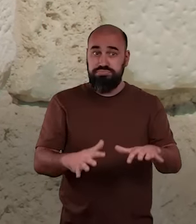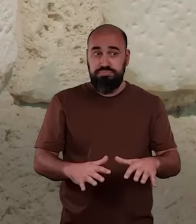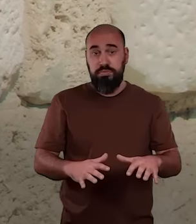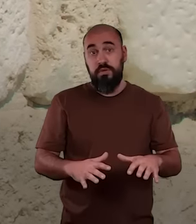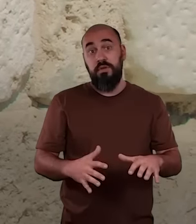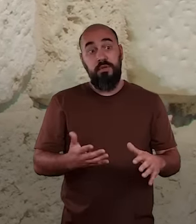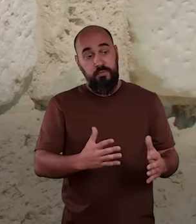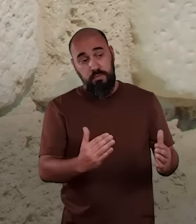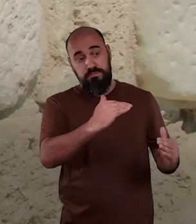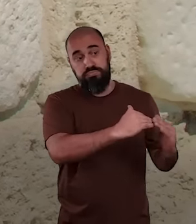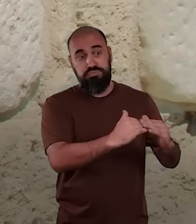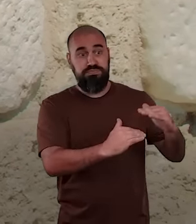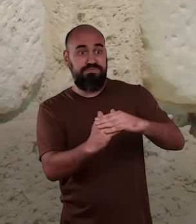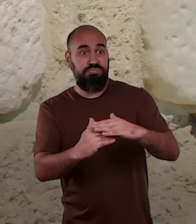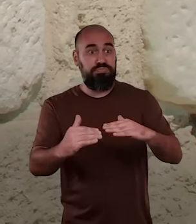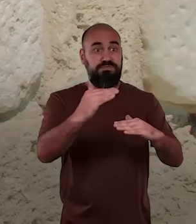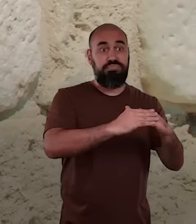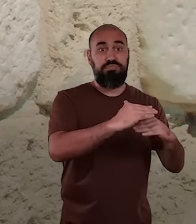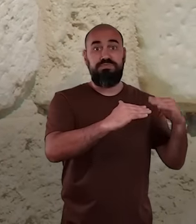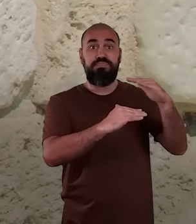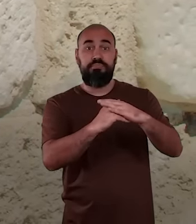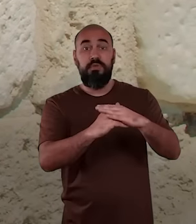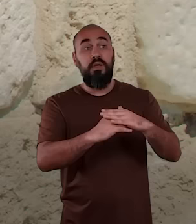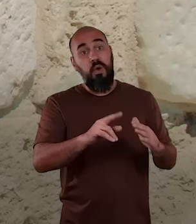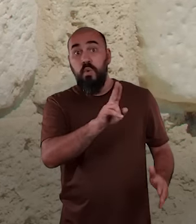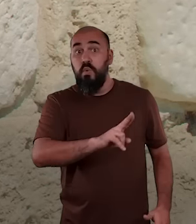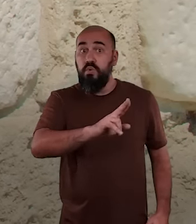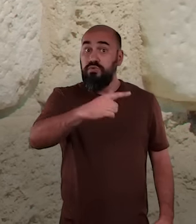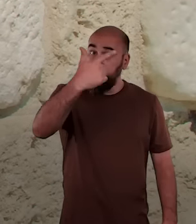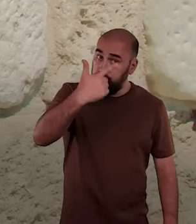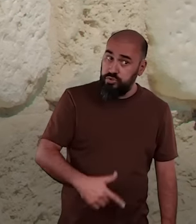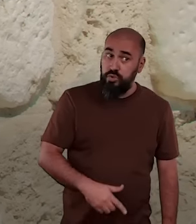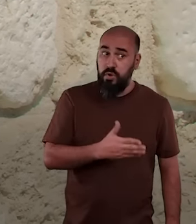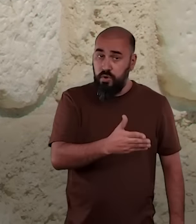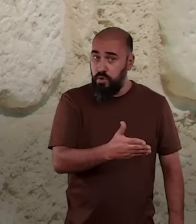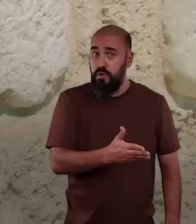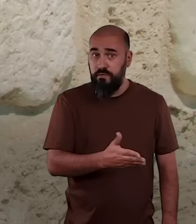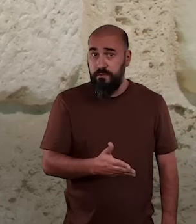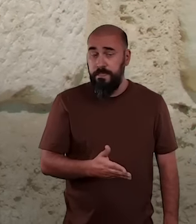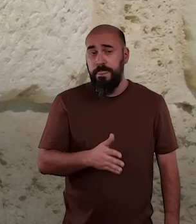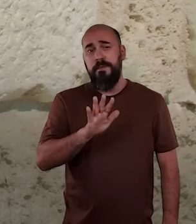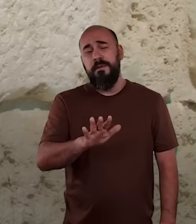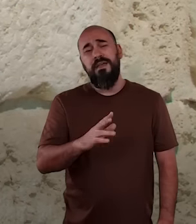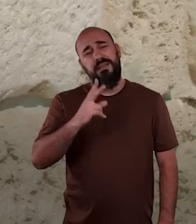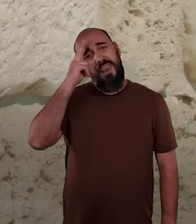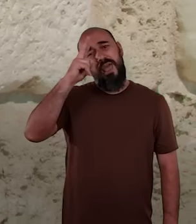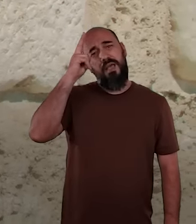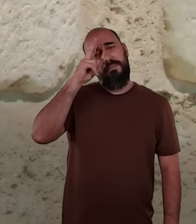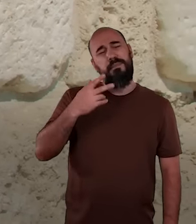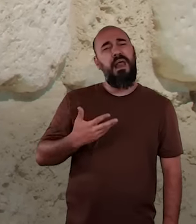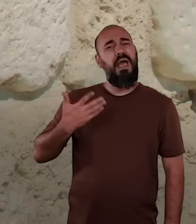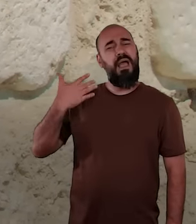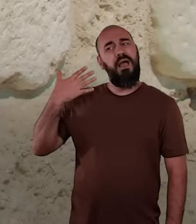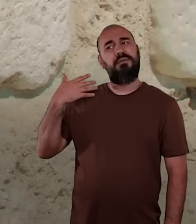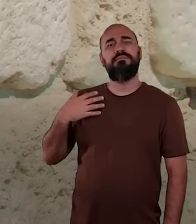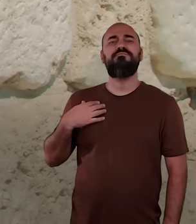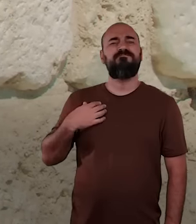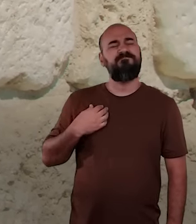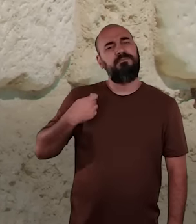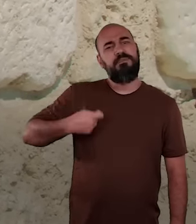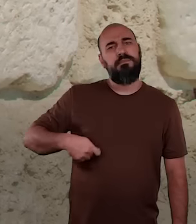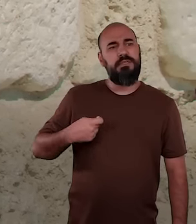foi erguida, essa pedra foi colocada em segundo uso aqui. Mas ela me traz à memória, ou pelo menos à